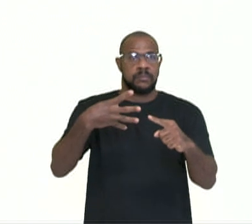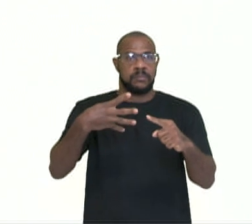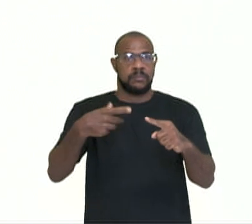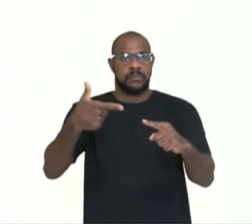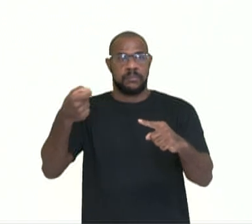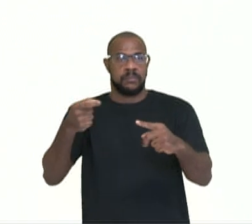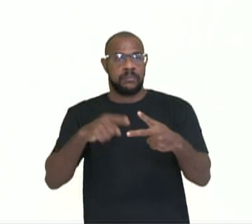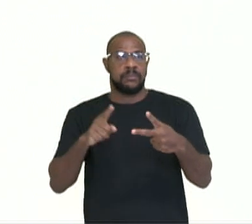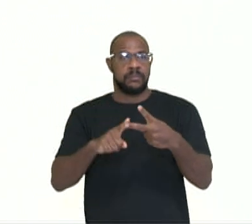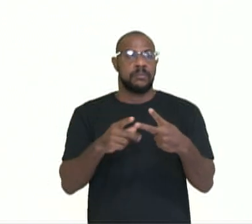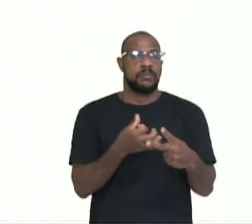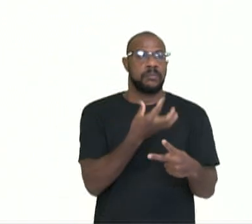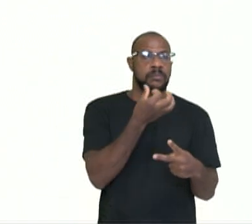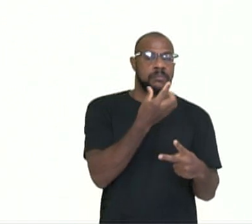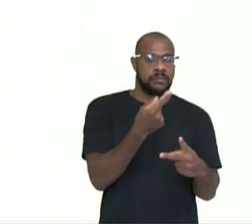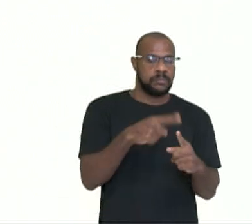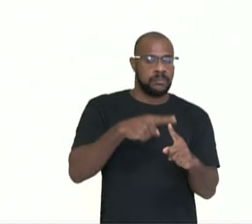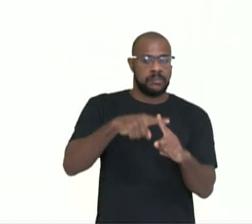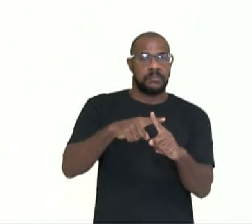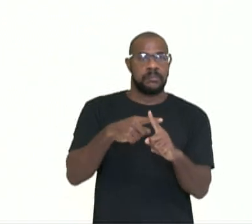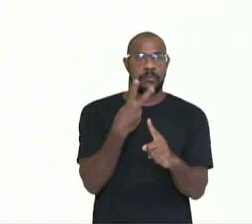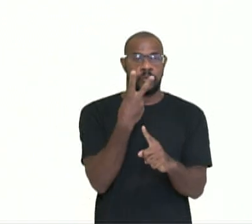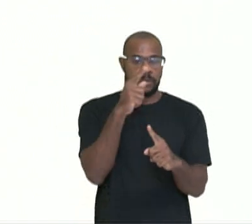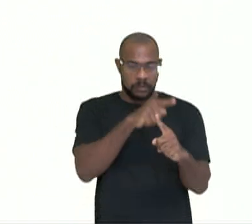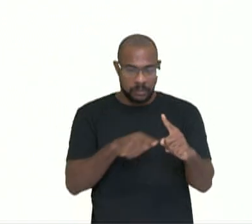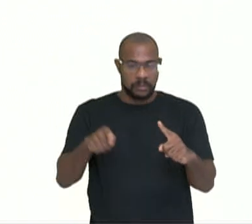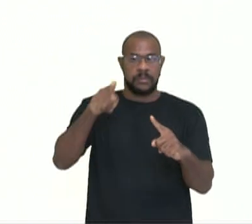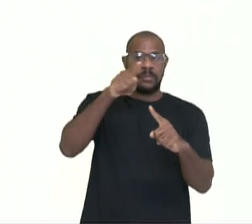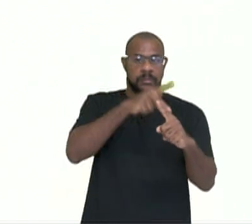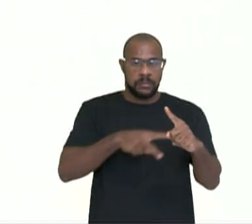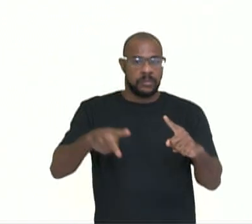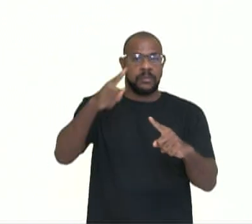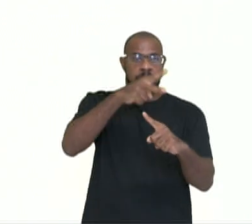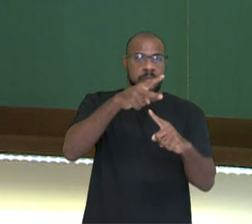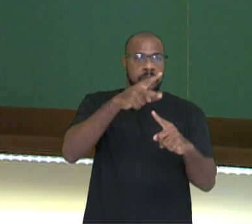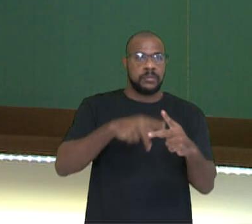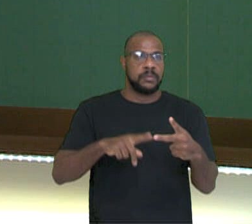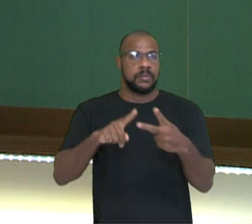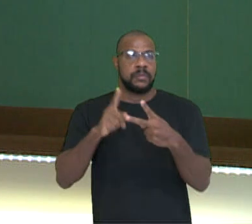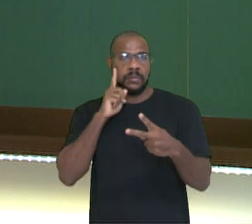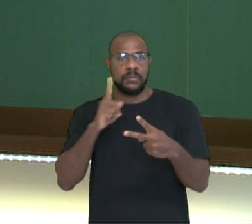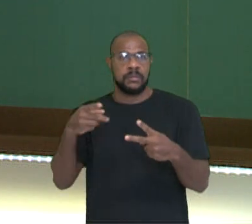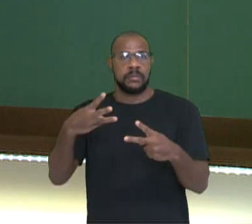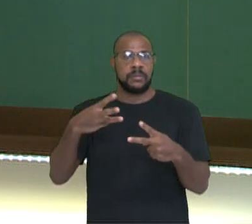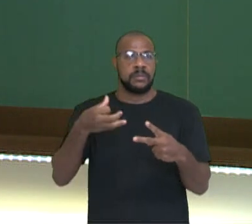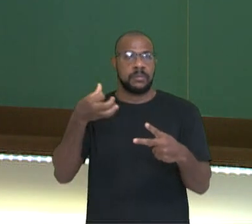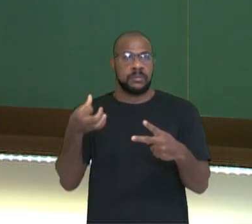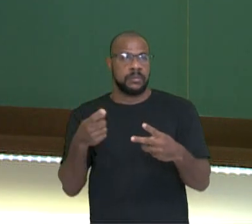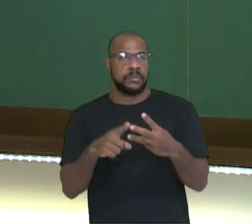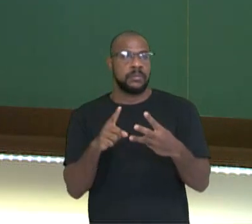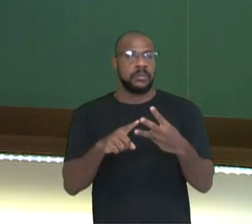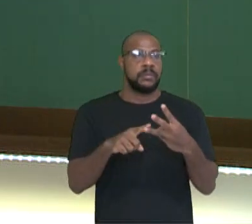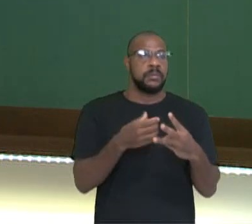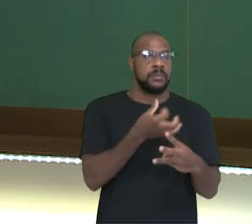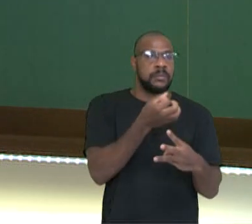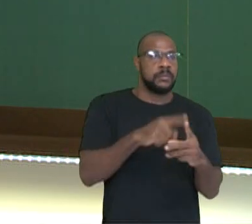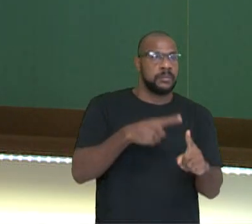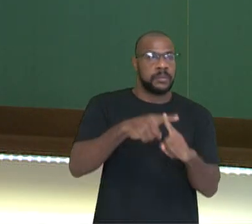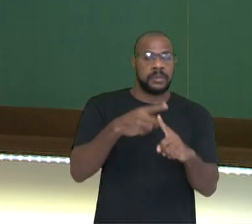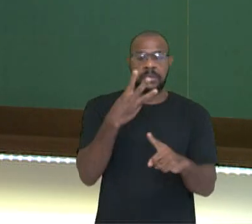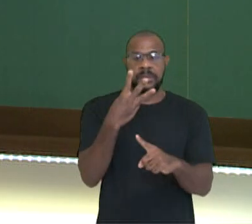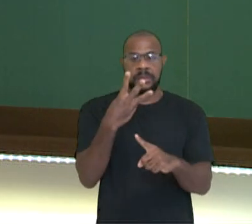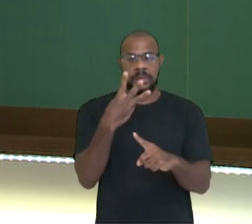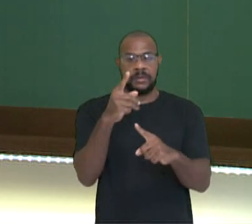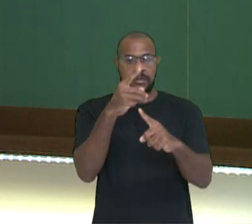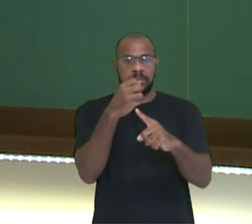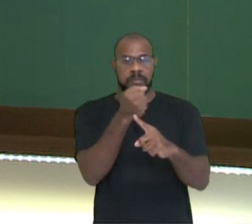mais duas voltas, 780. 60 mais 3 voltas, 1140 e assim sucessivamente. E eu